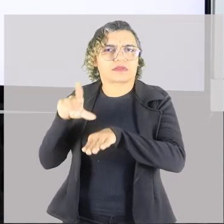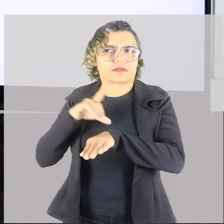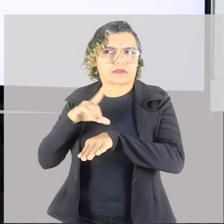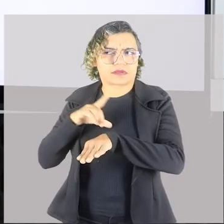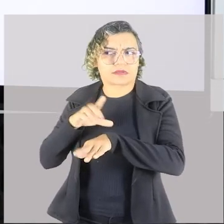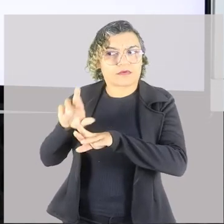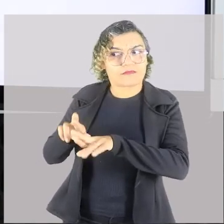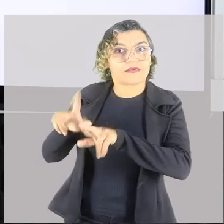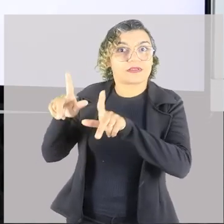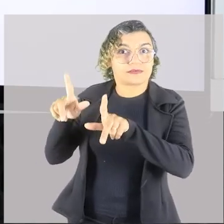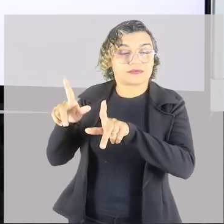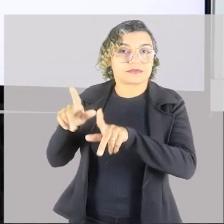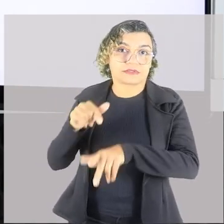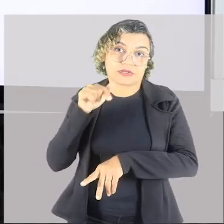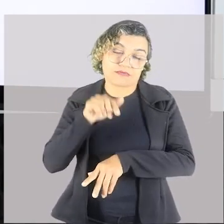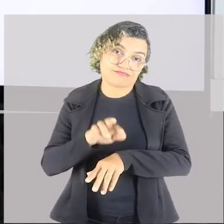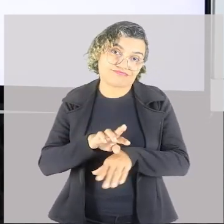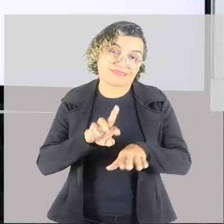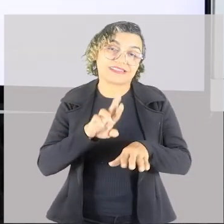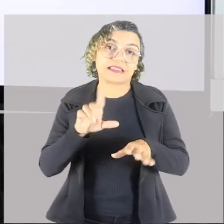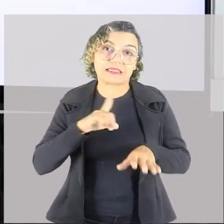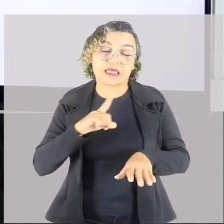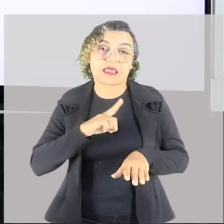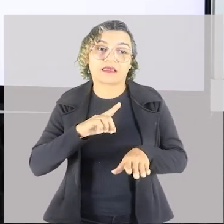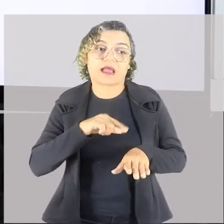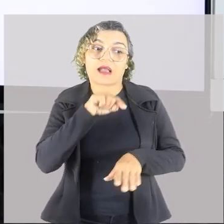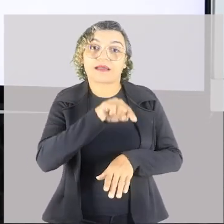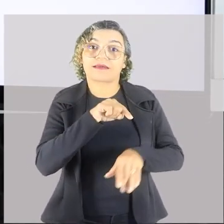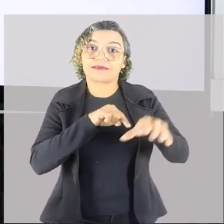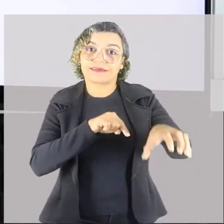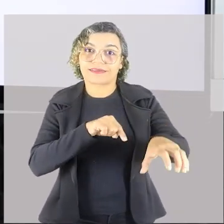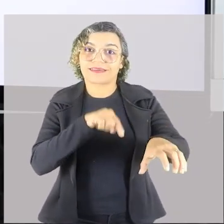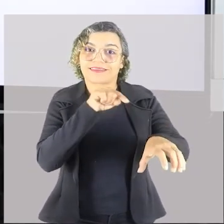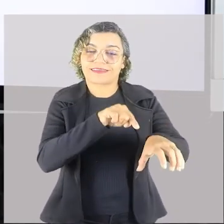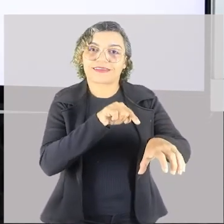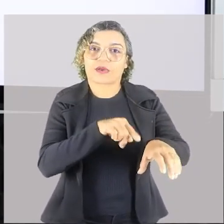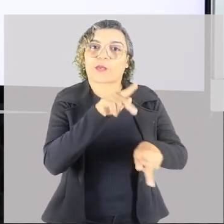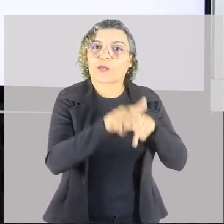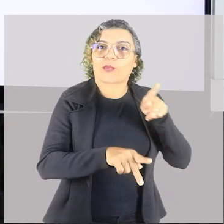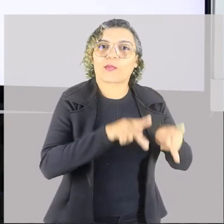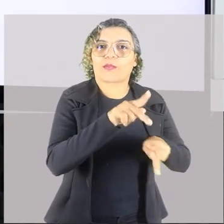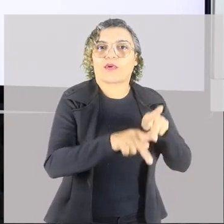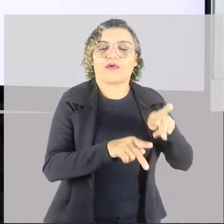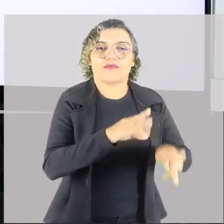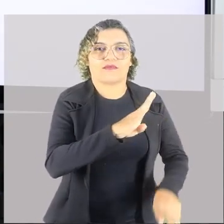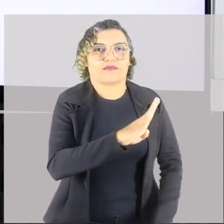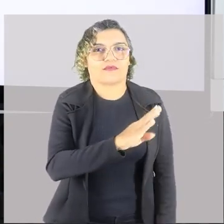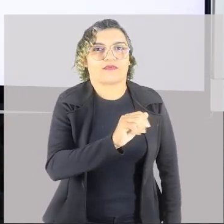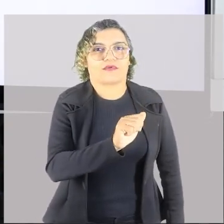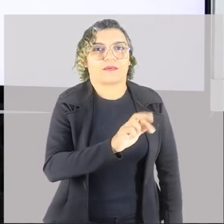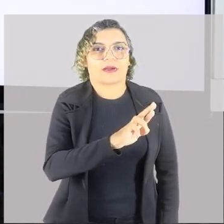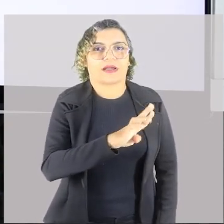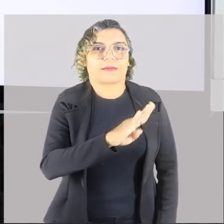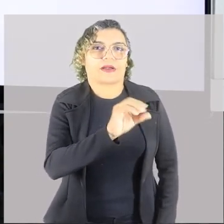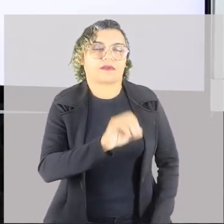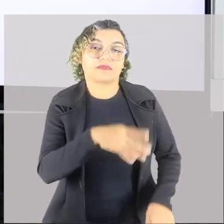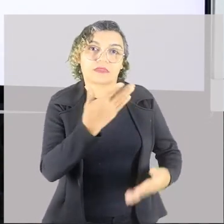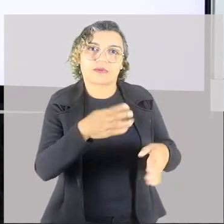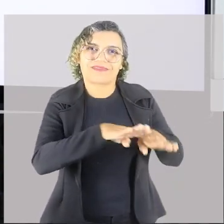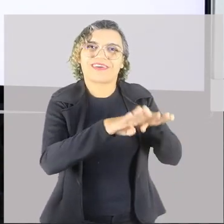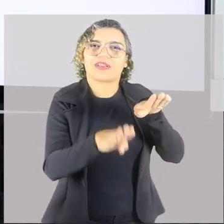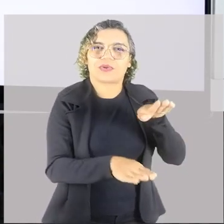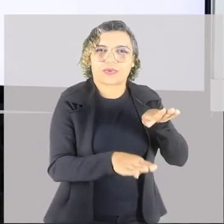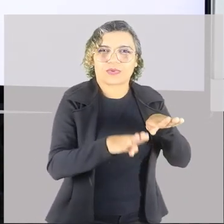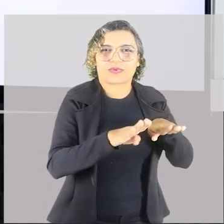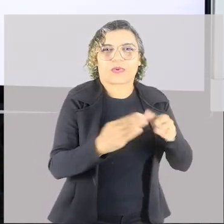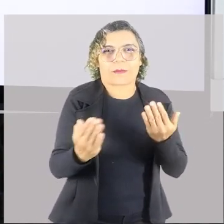visto como algo inferior. Nesse caso, como um povo bárbaro, como um povo que pratica barbaridades, né? Como se dizia antes. Então,